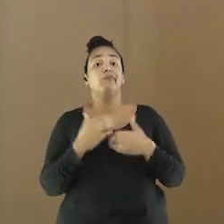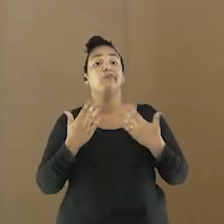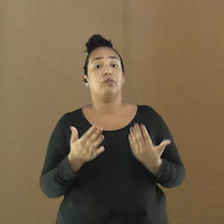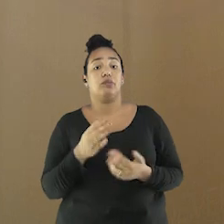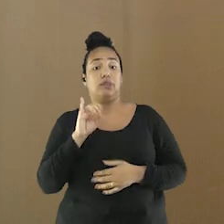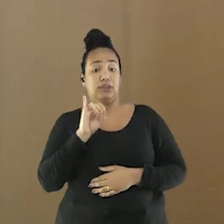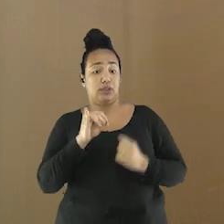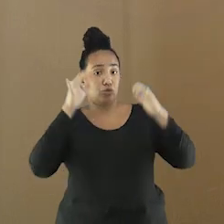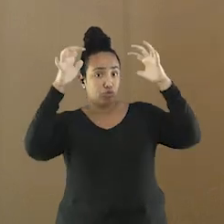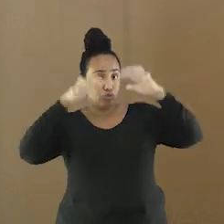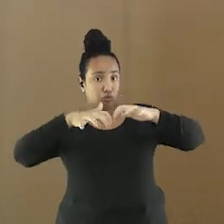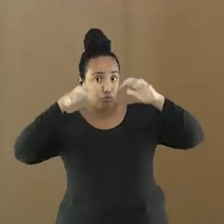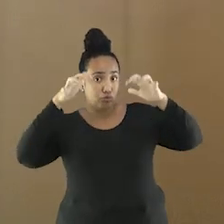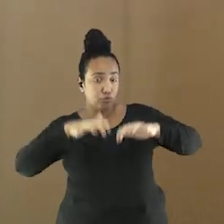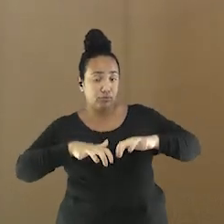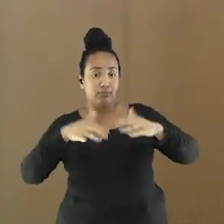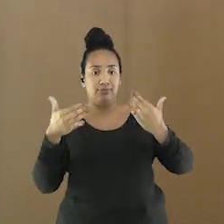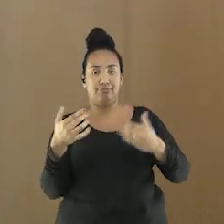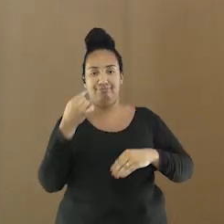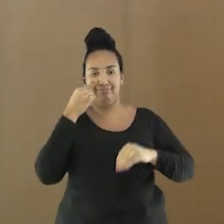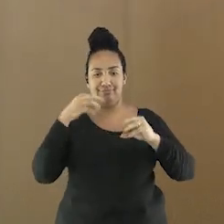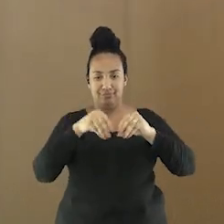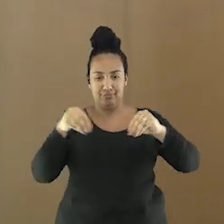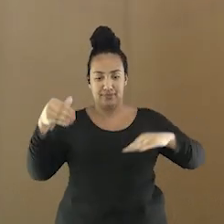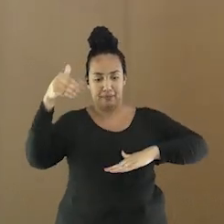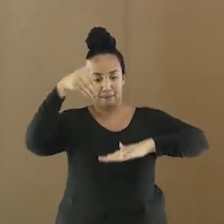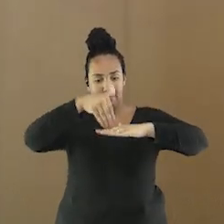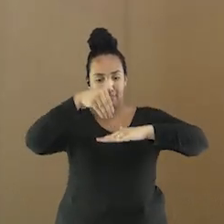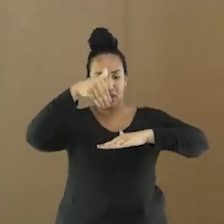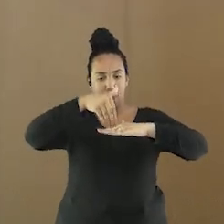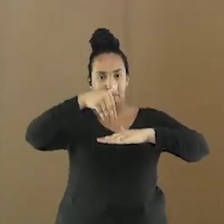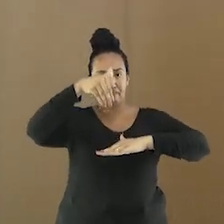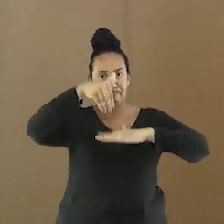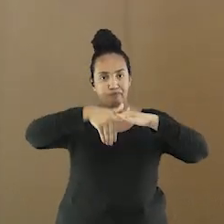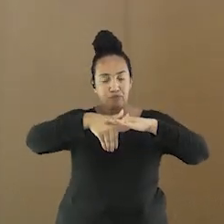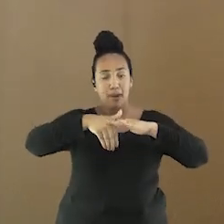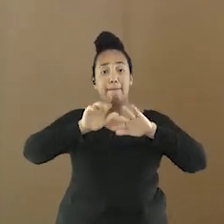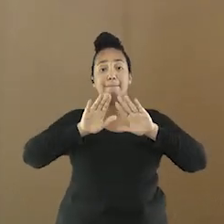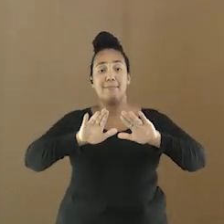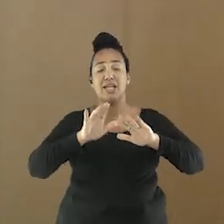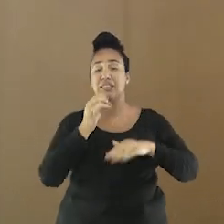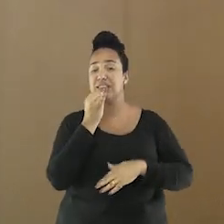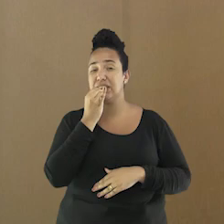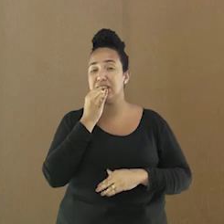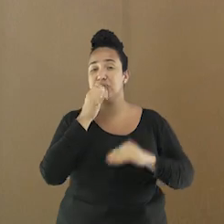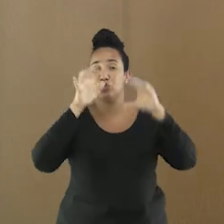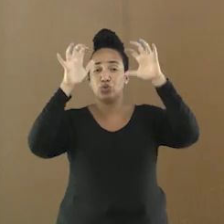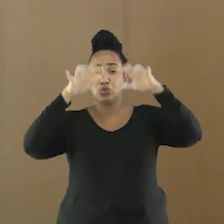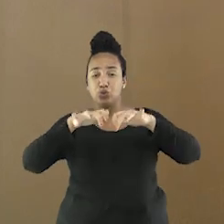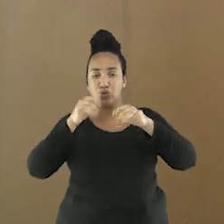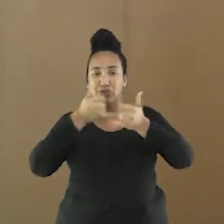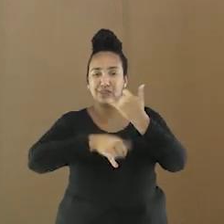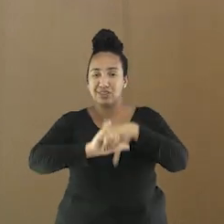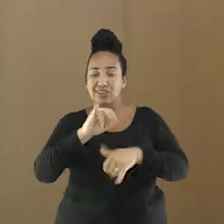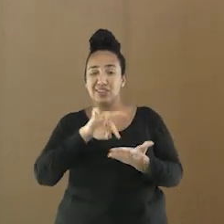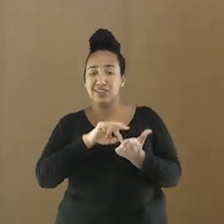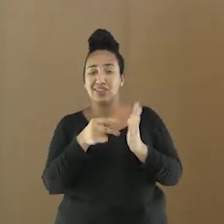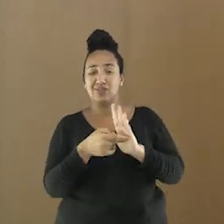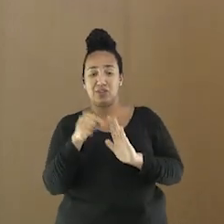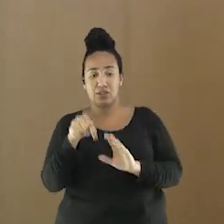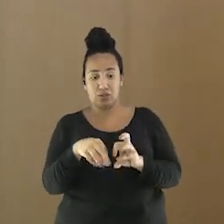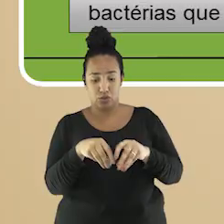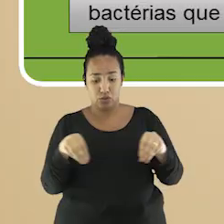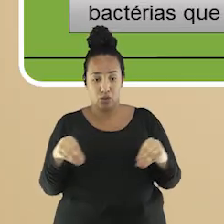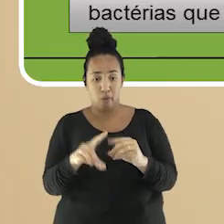chuva cai, ela penetra no solo, como a gente sabe, né? Mas no caso da chuva ácida, ela aumenta a acidez, ela eleva a acidez